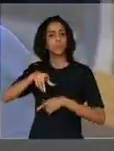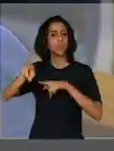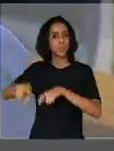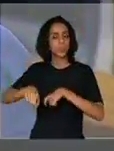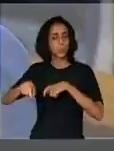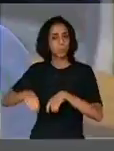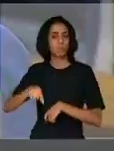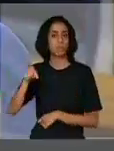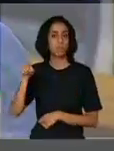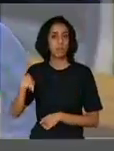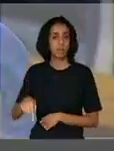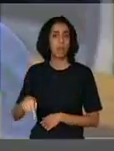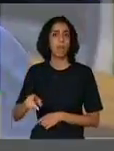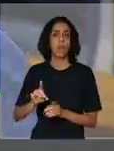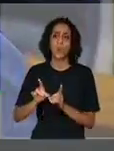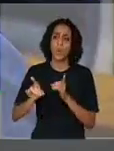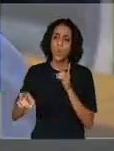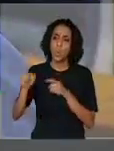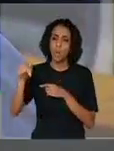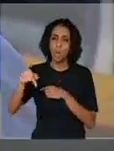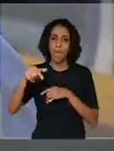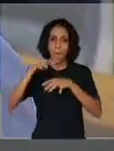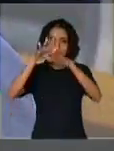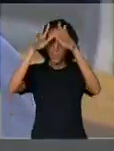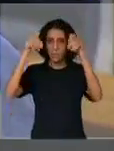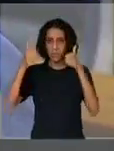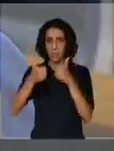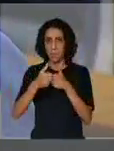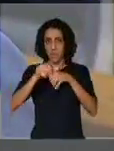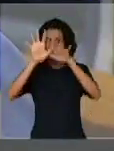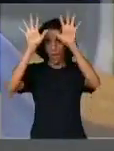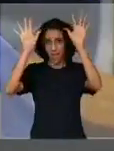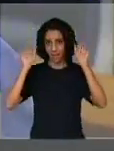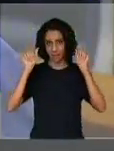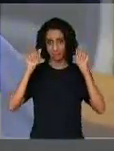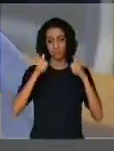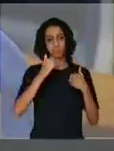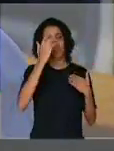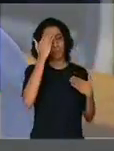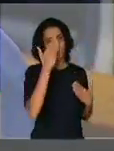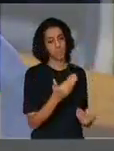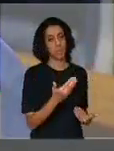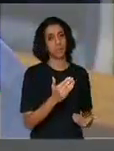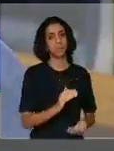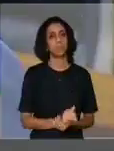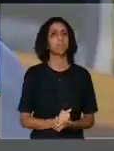ramais, nos confins da Amazônia brasileira, no meu estado do Acre. Obrigado, senhor presidente. Peço a